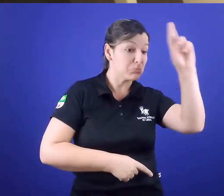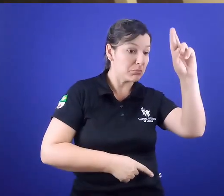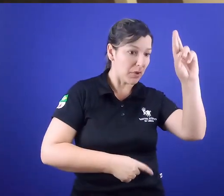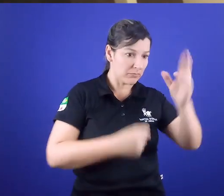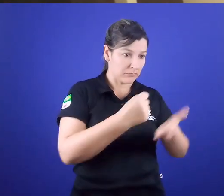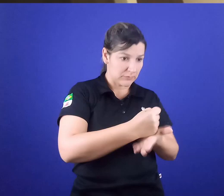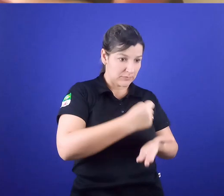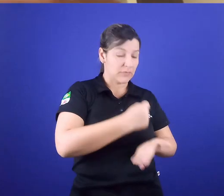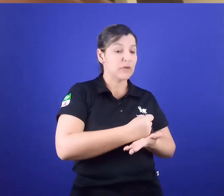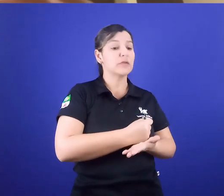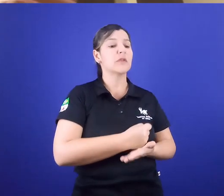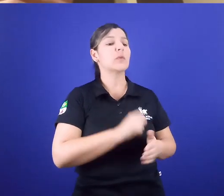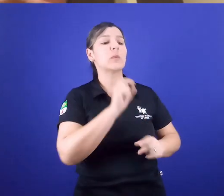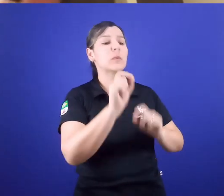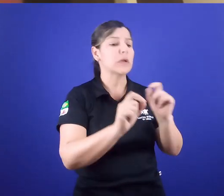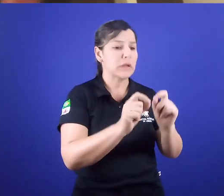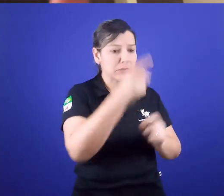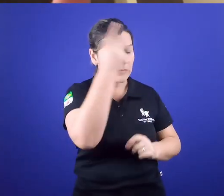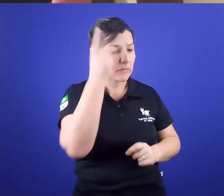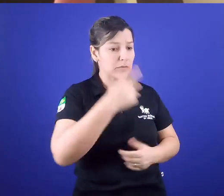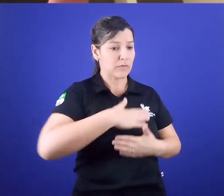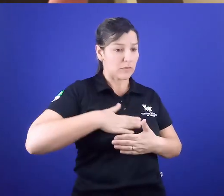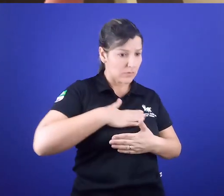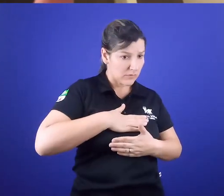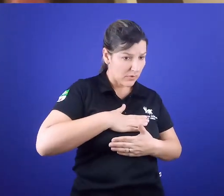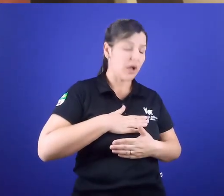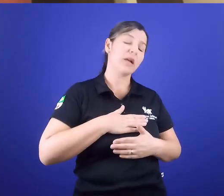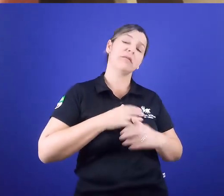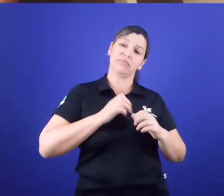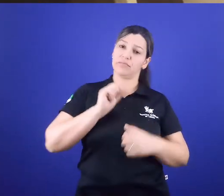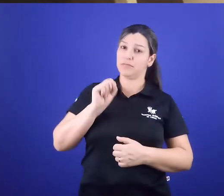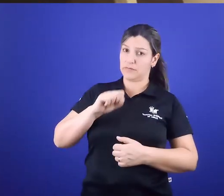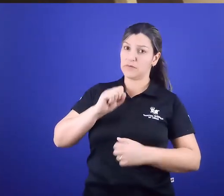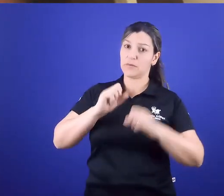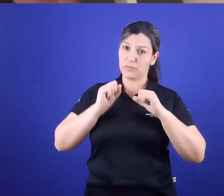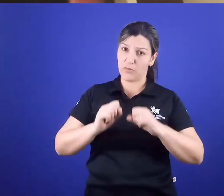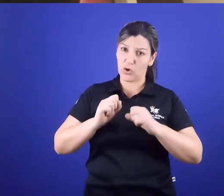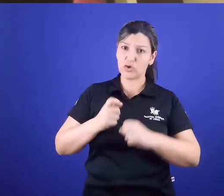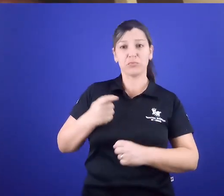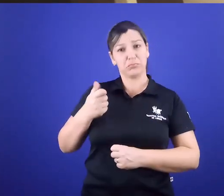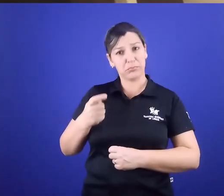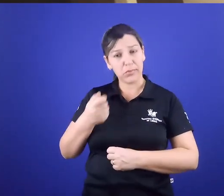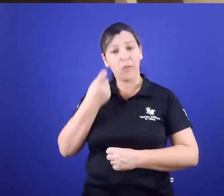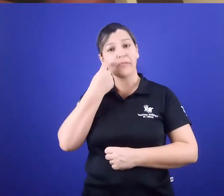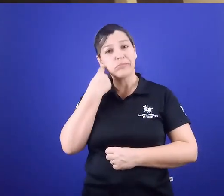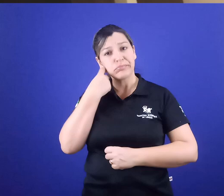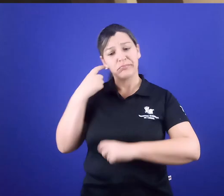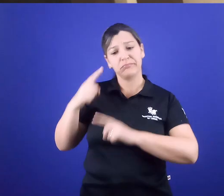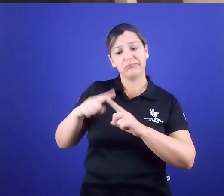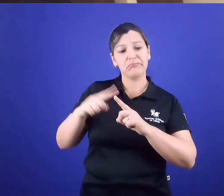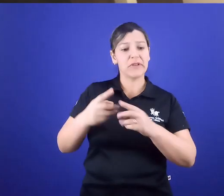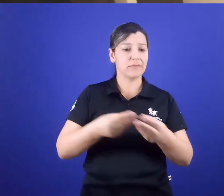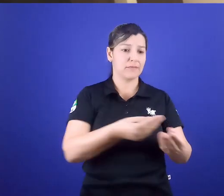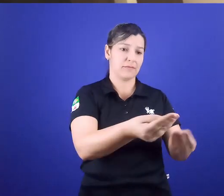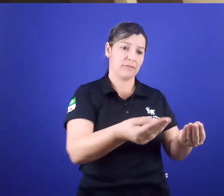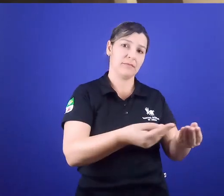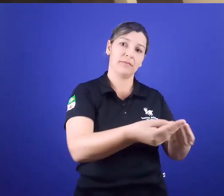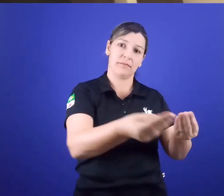nenhum. Mas você precisa. Isso não pode ser a maioria, né? Pode ser um ou outro